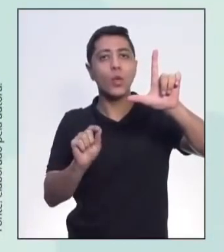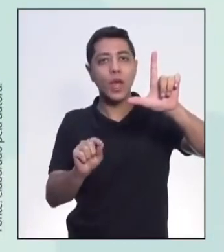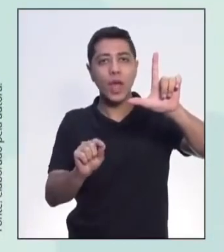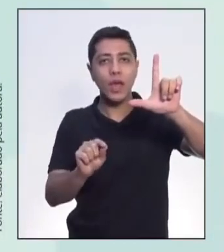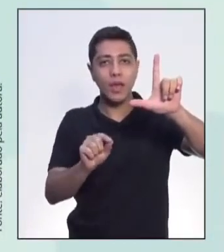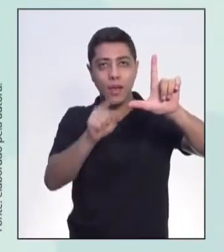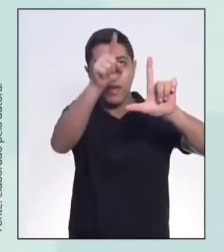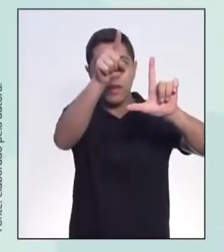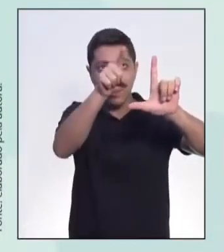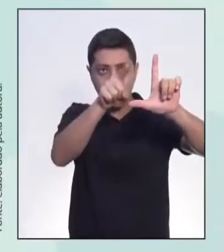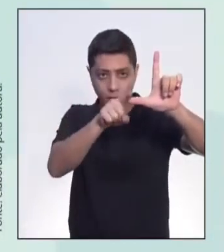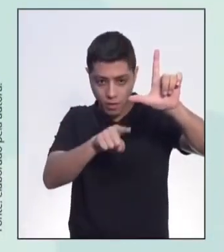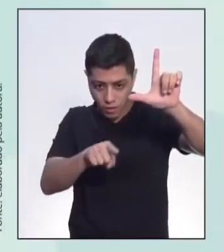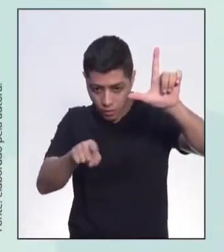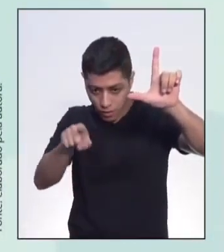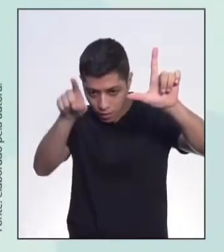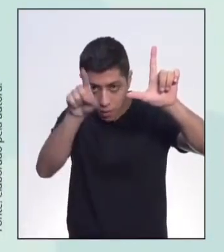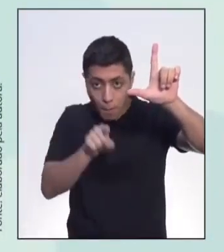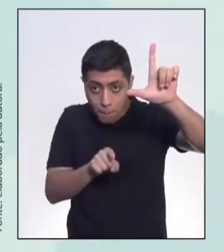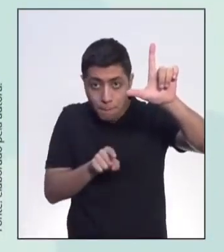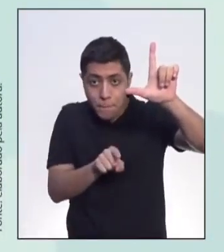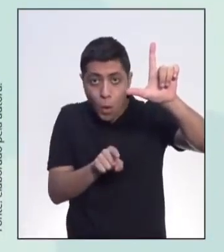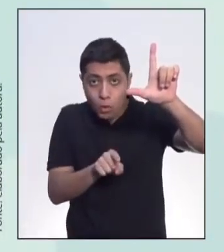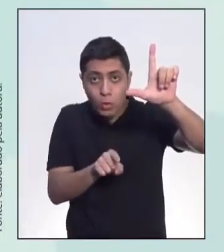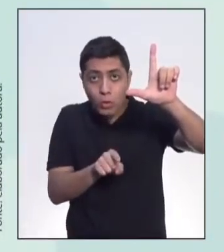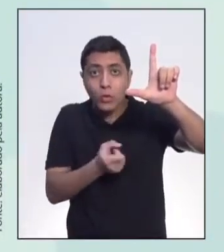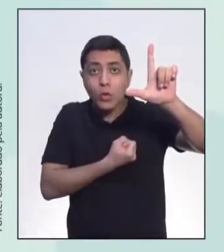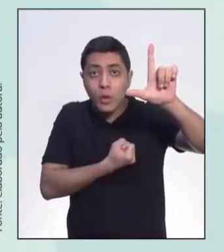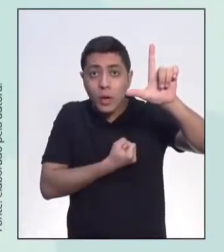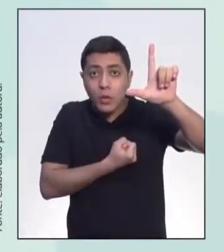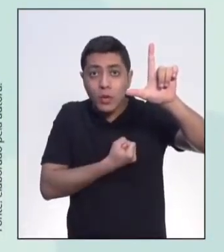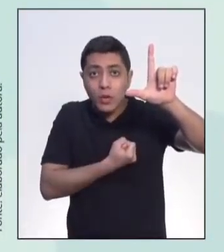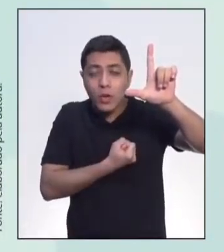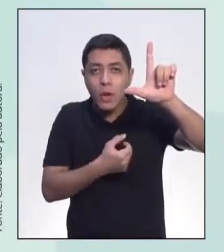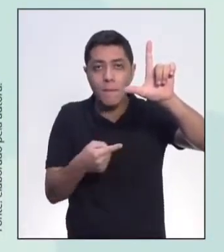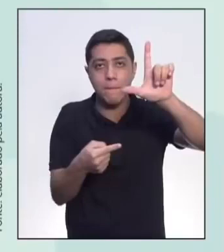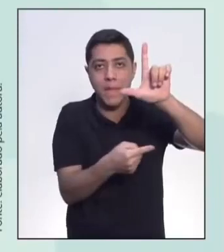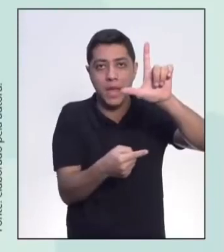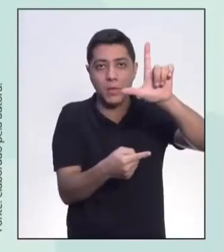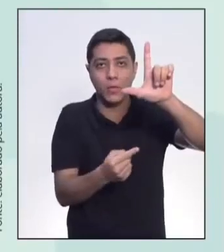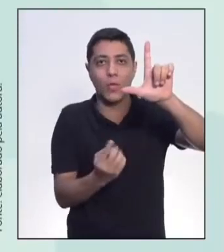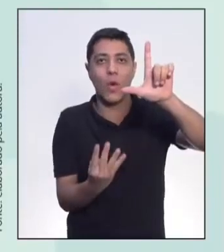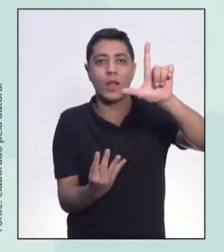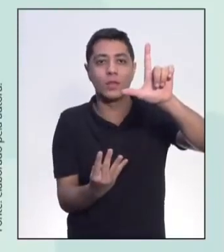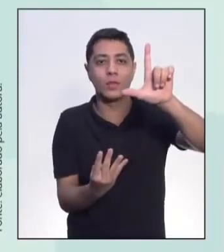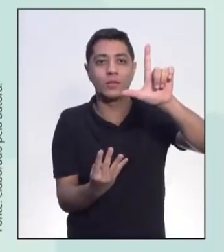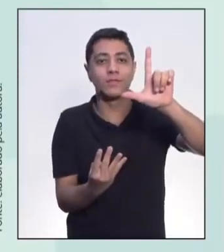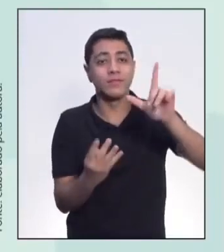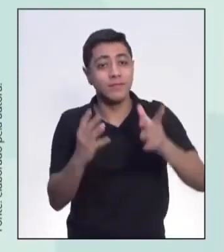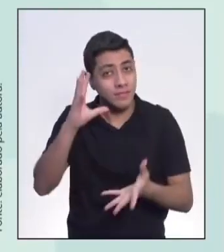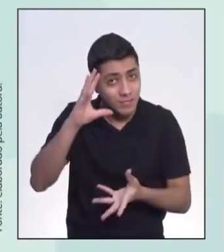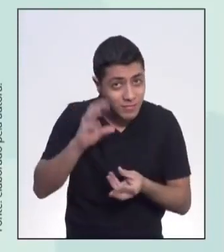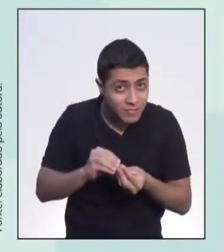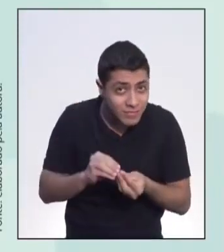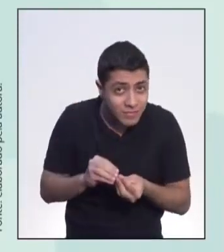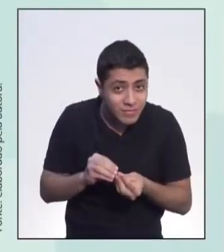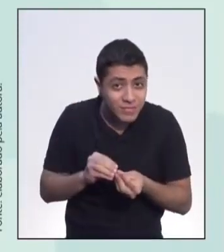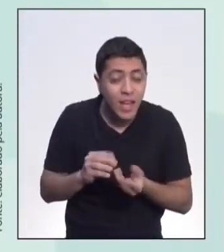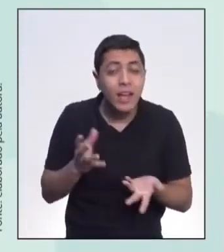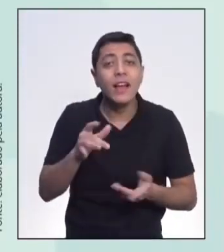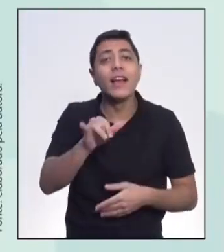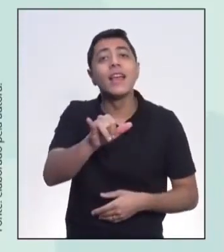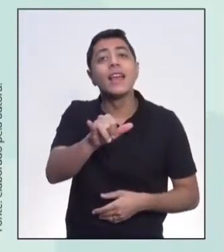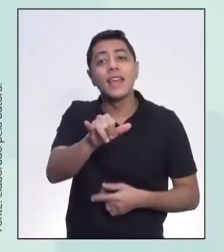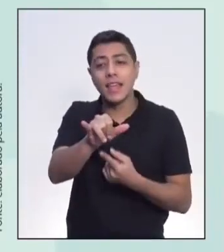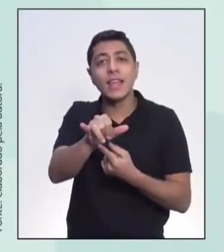Então, ele está perguntando, olha, todos os pontos y da minha parábola são maiores ou iguais a menos 4? Sim, porque esse é o meu